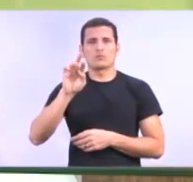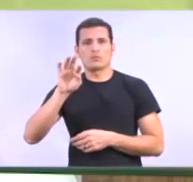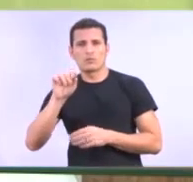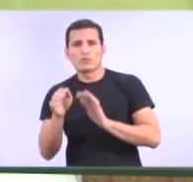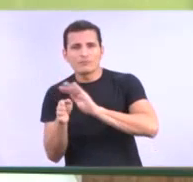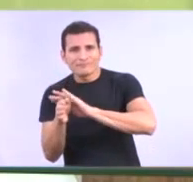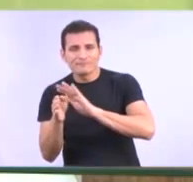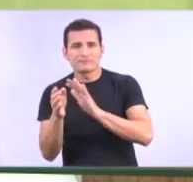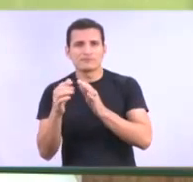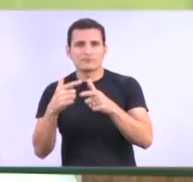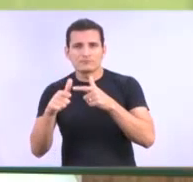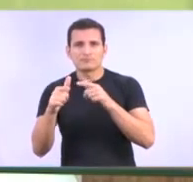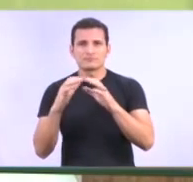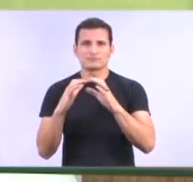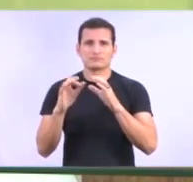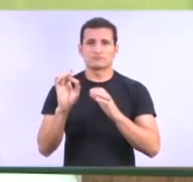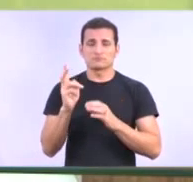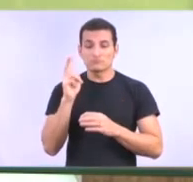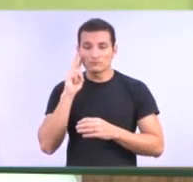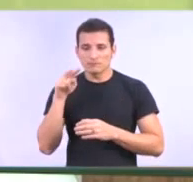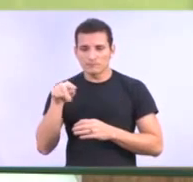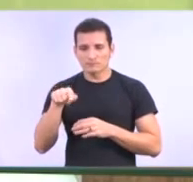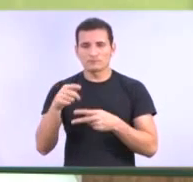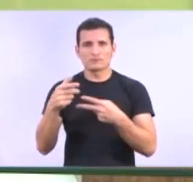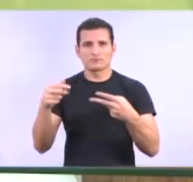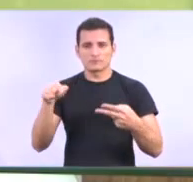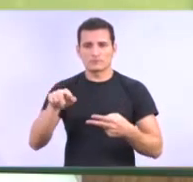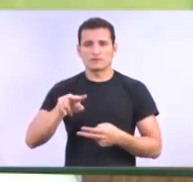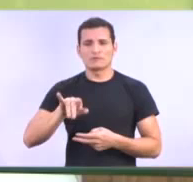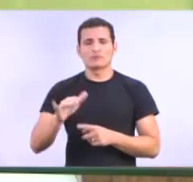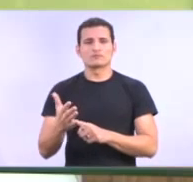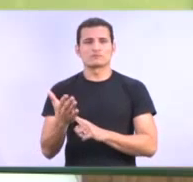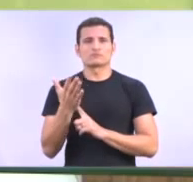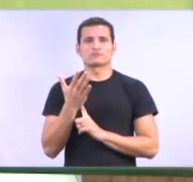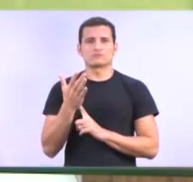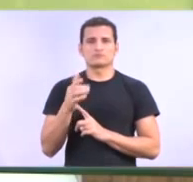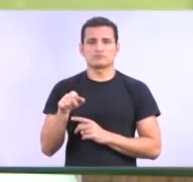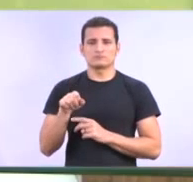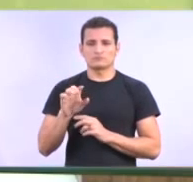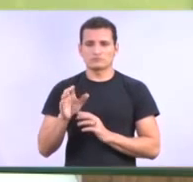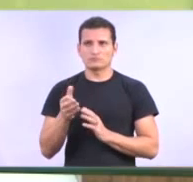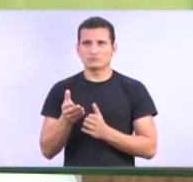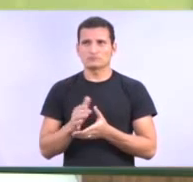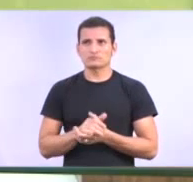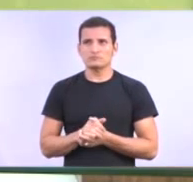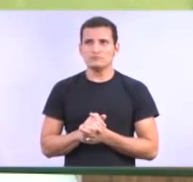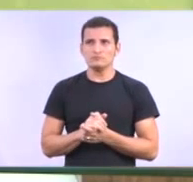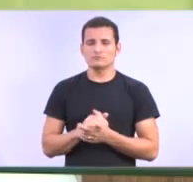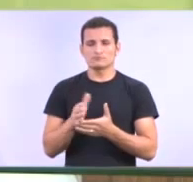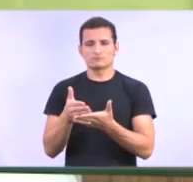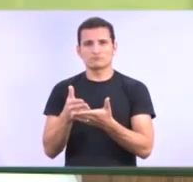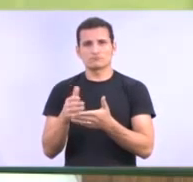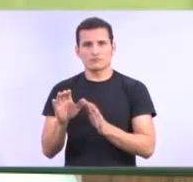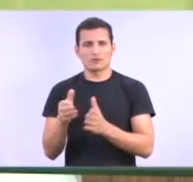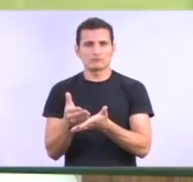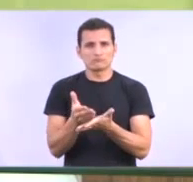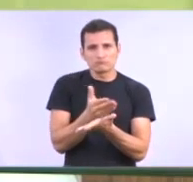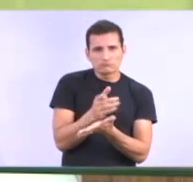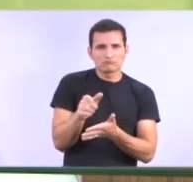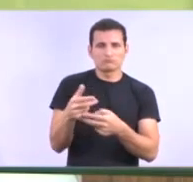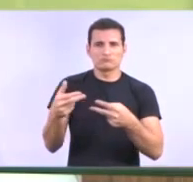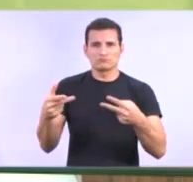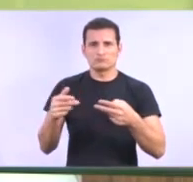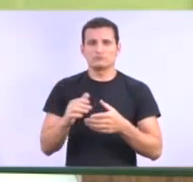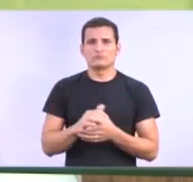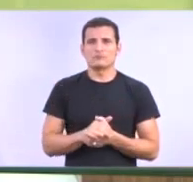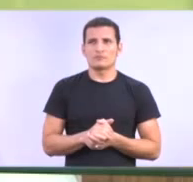quê? É só você ver no equipamento, ele vai sinalizar e você retira aquele equipamento. A vantagem qual é também? Se